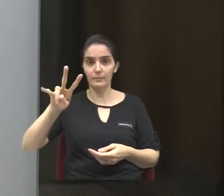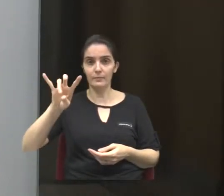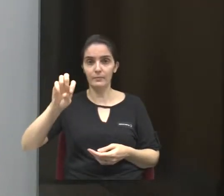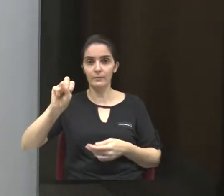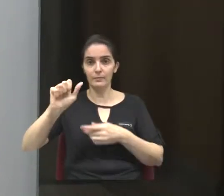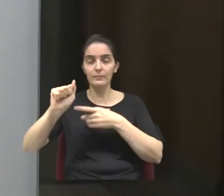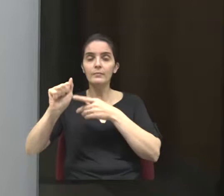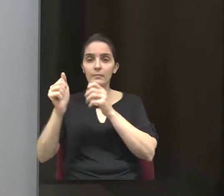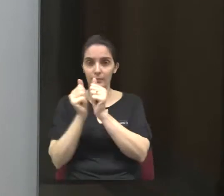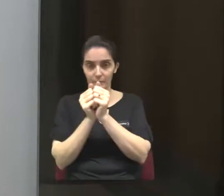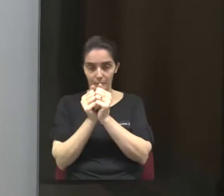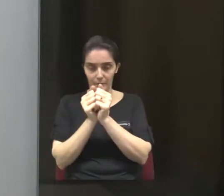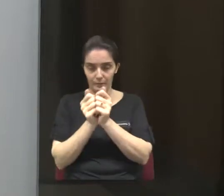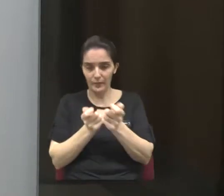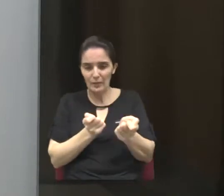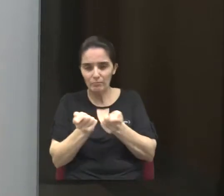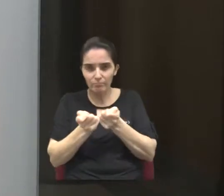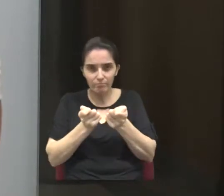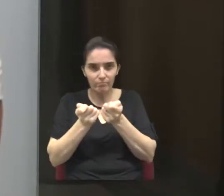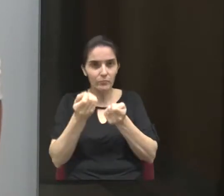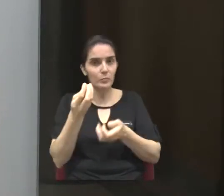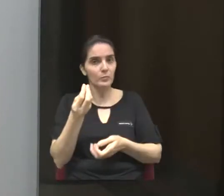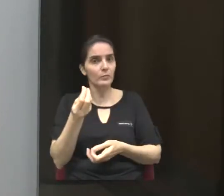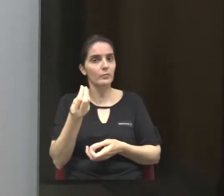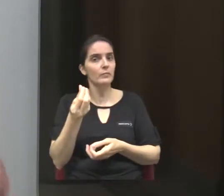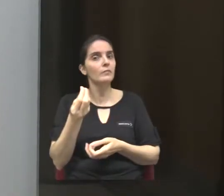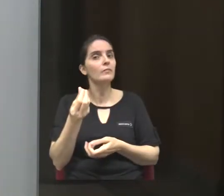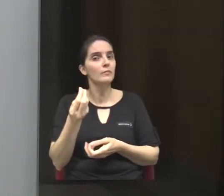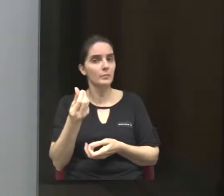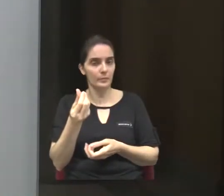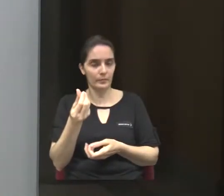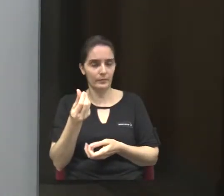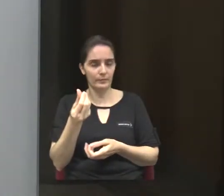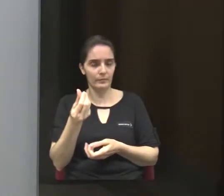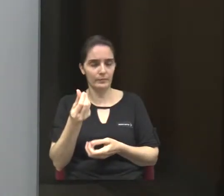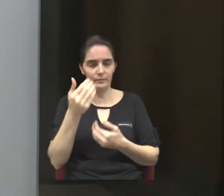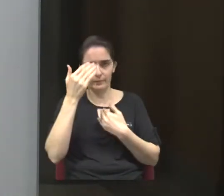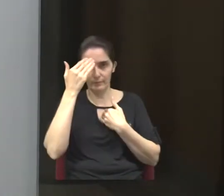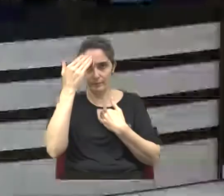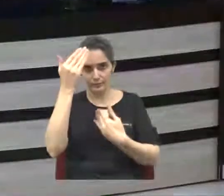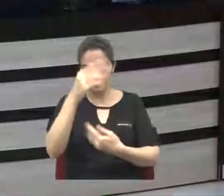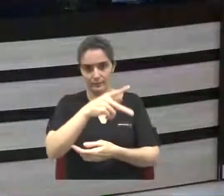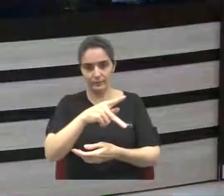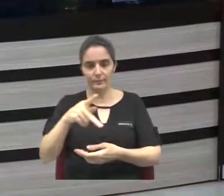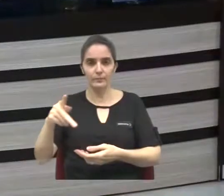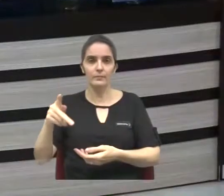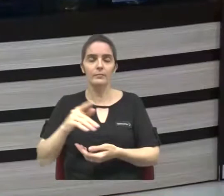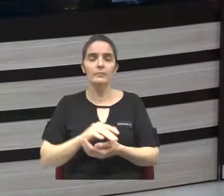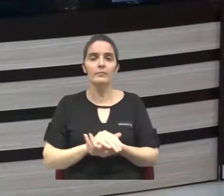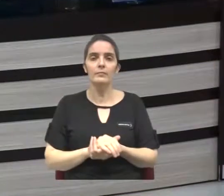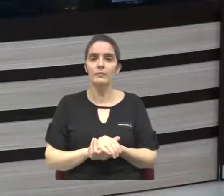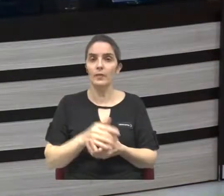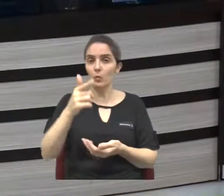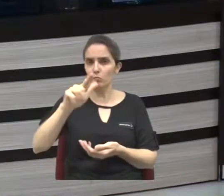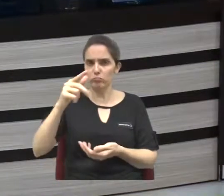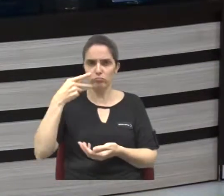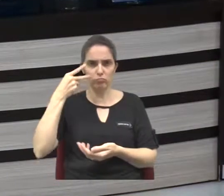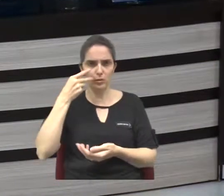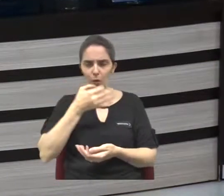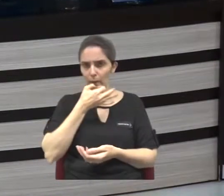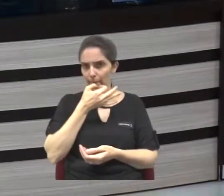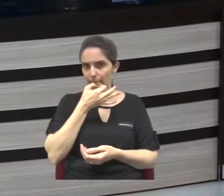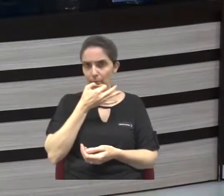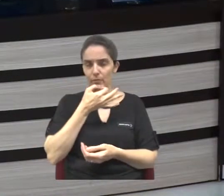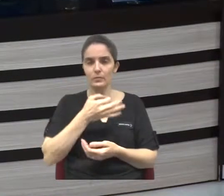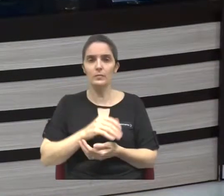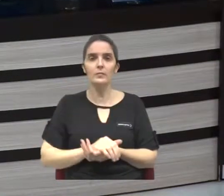controle da qualidade das bebidas. Muito obrigada, senhor presidente. Mais algum vereador deseja discutir o requerimento? Eu